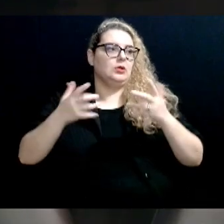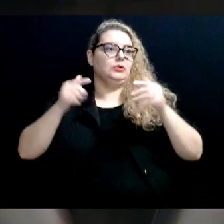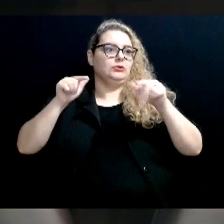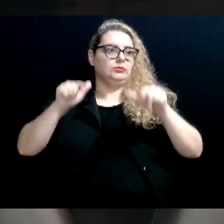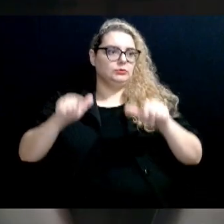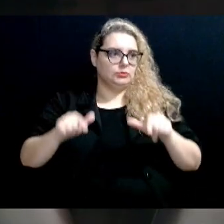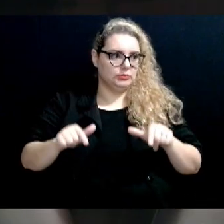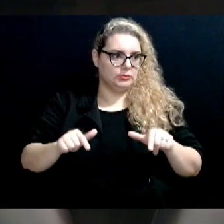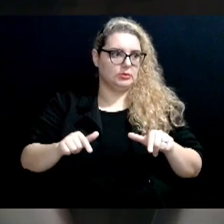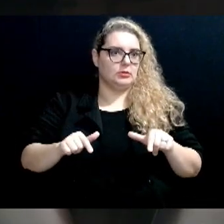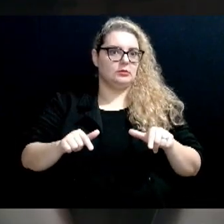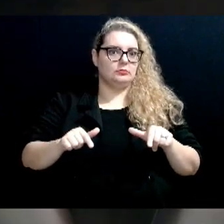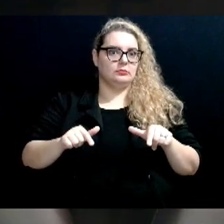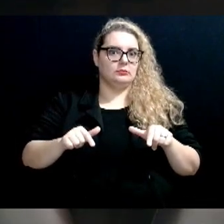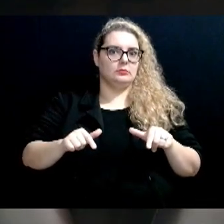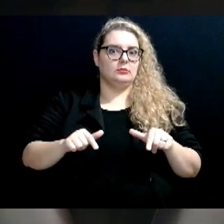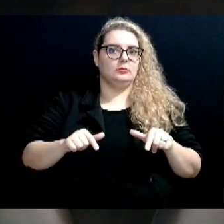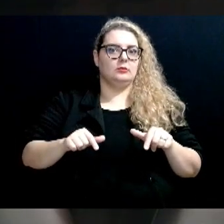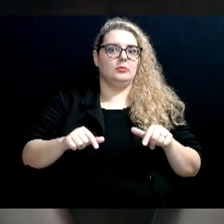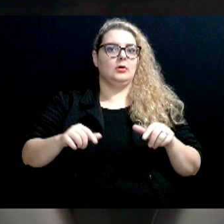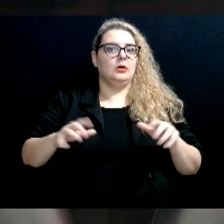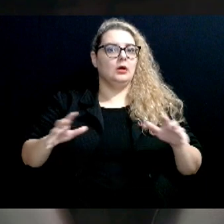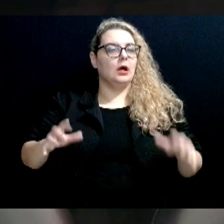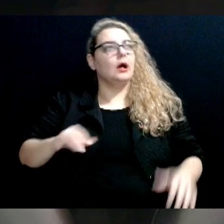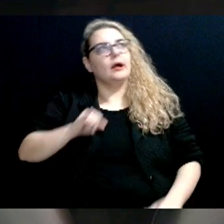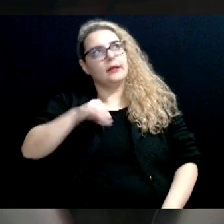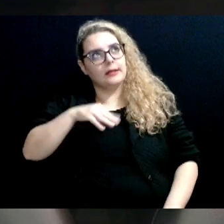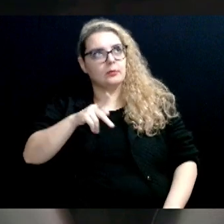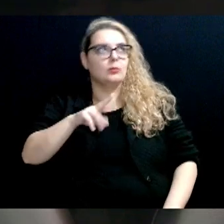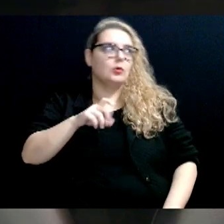vão virar impulsos neuronais.